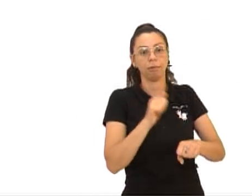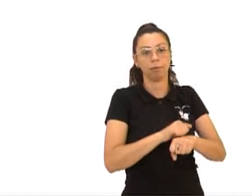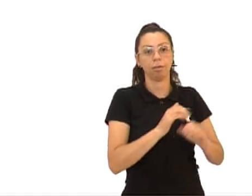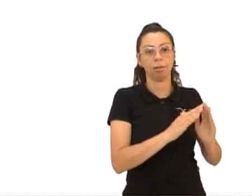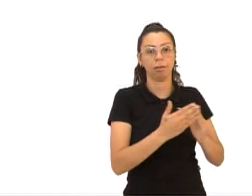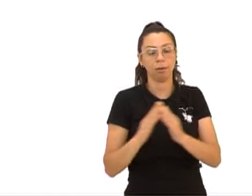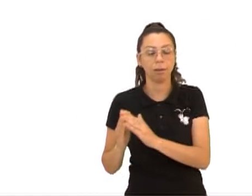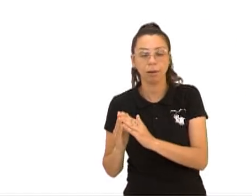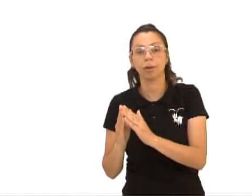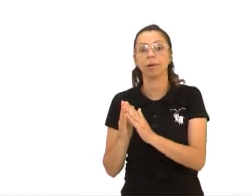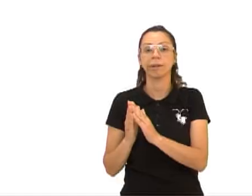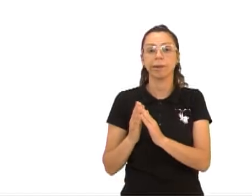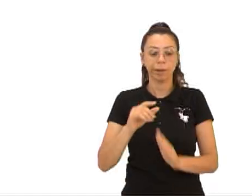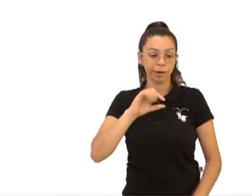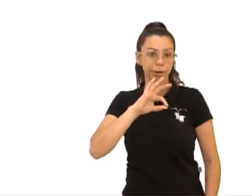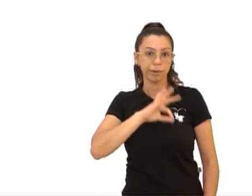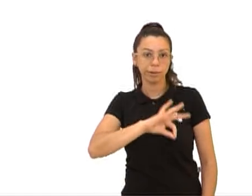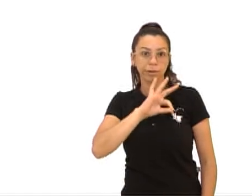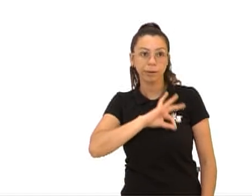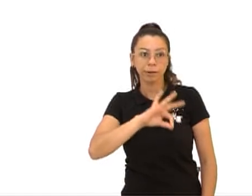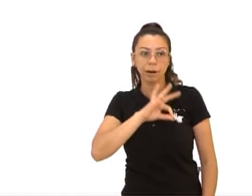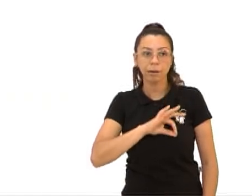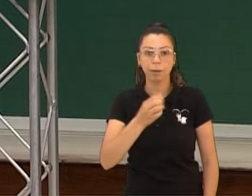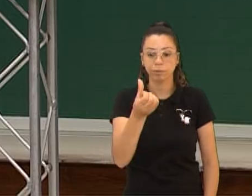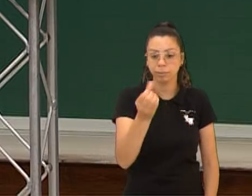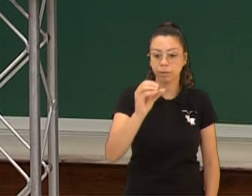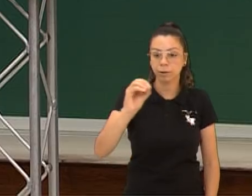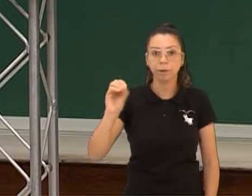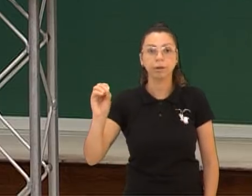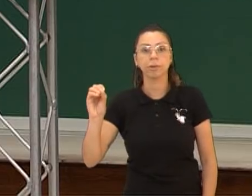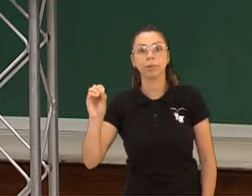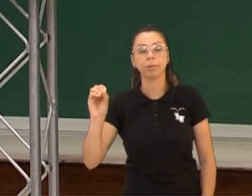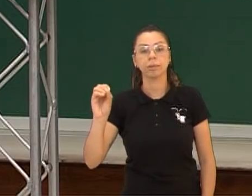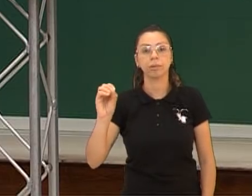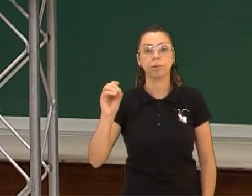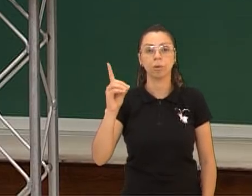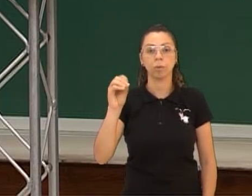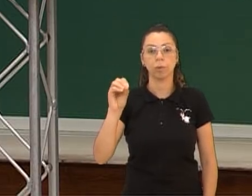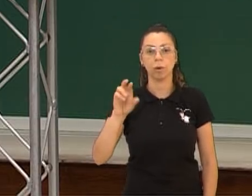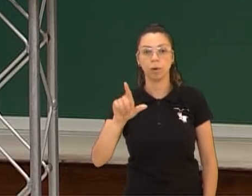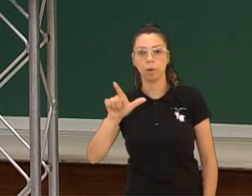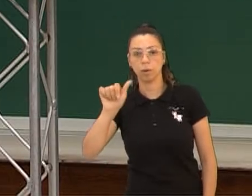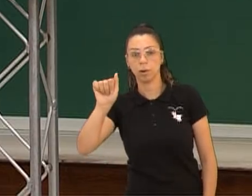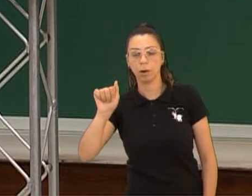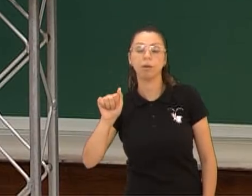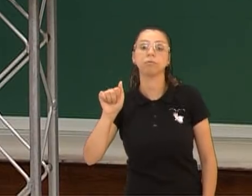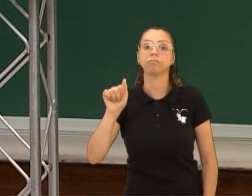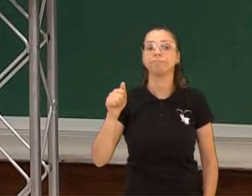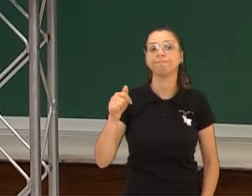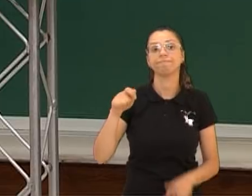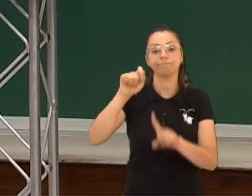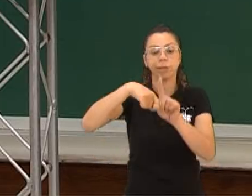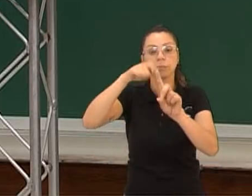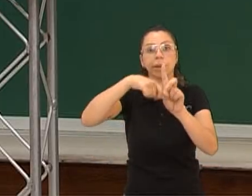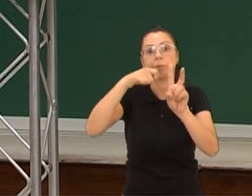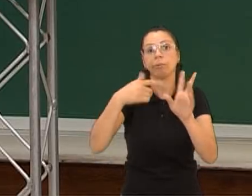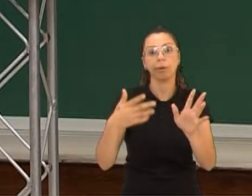$600 por mês. E trabalhar na mineração, claro, não é uma atividade tão fácil, não é um trabalho duro, difícil.